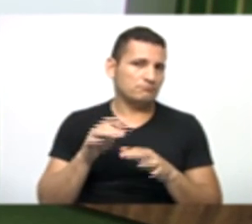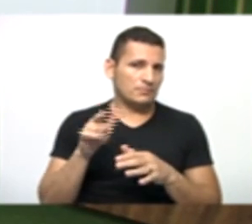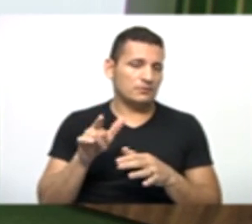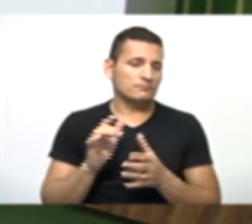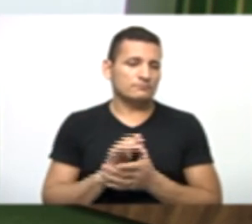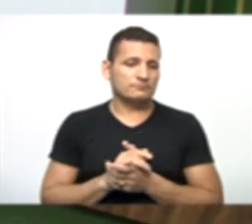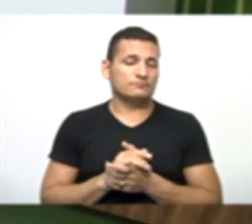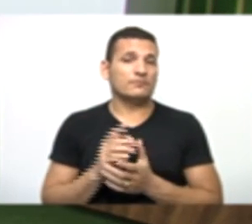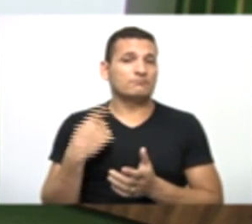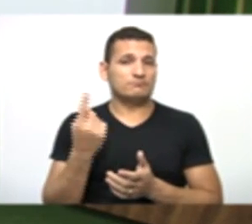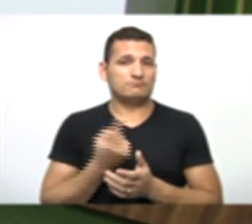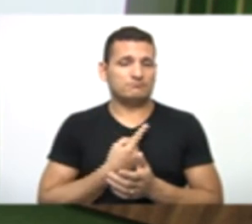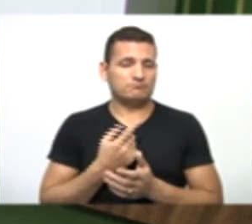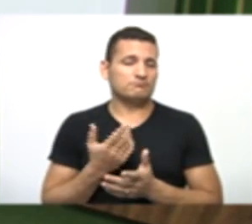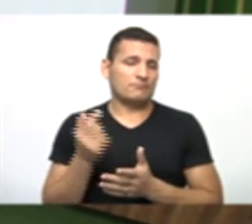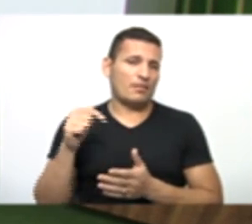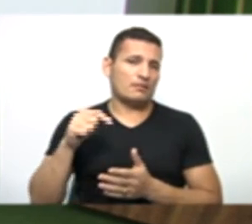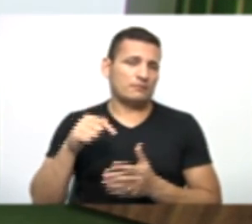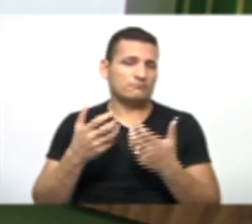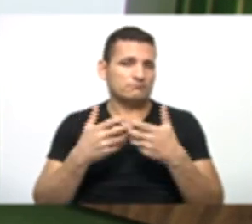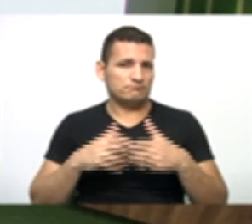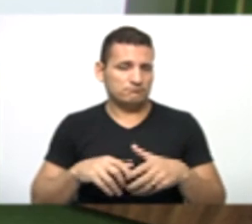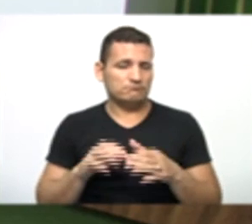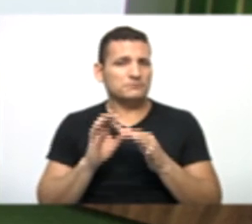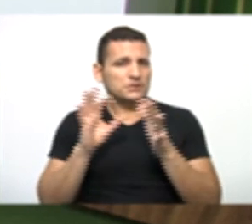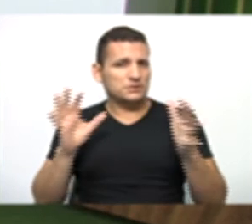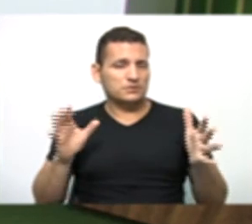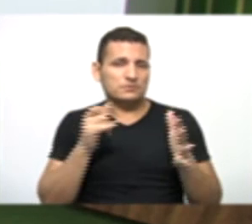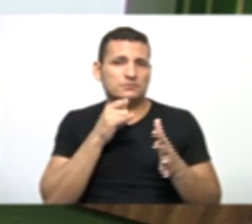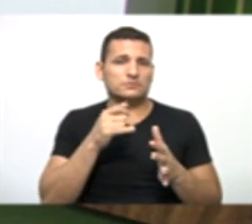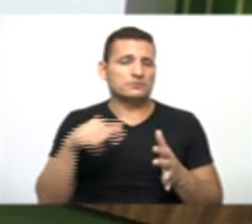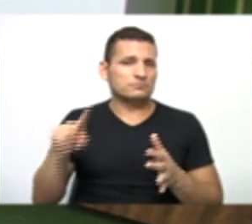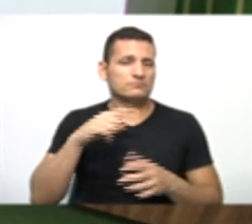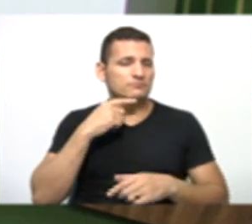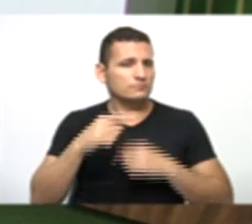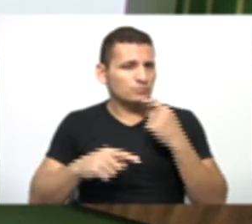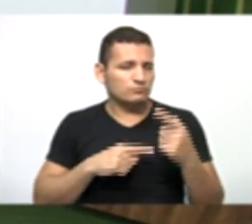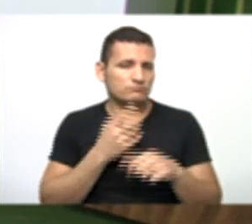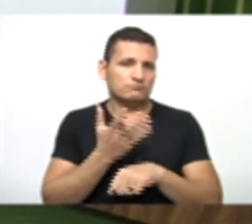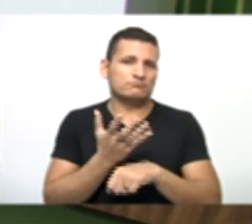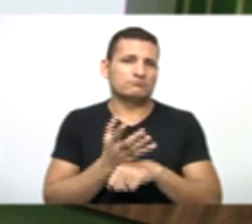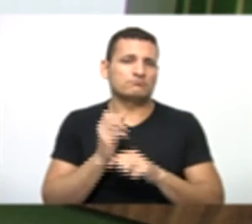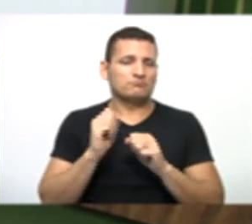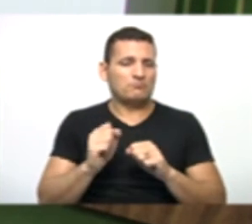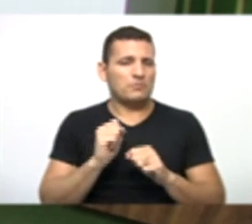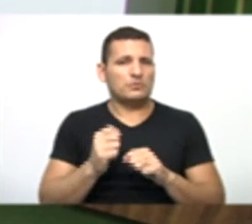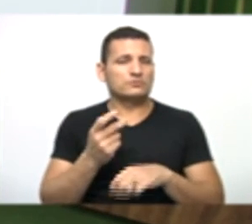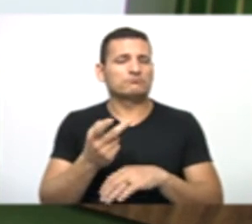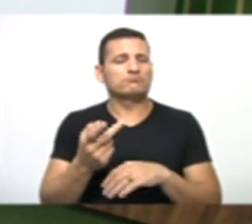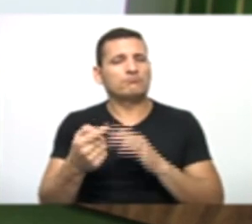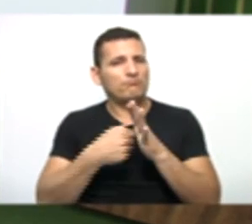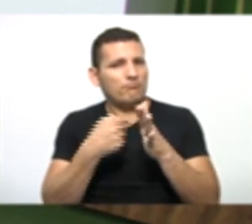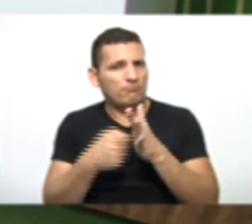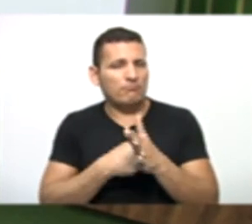Estamos aqui no Instituto à disposição e se tiver alguma dúvida da nossa disciplina, pode nos procurar também no nosso